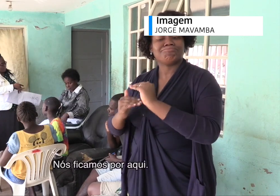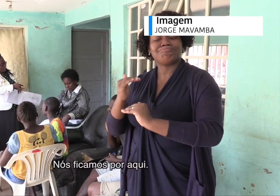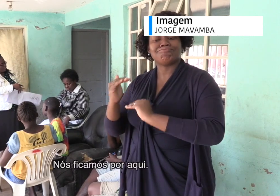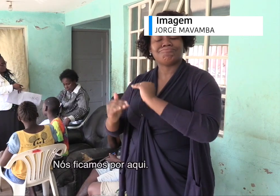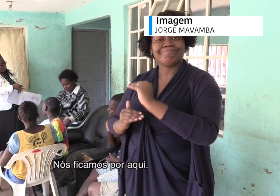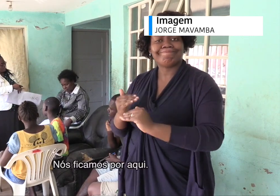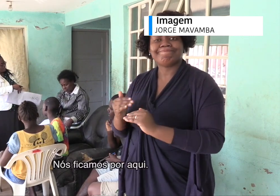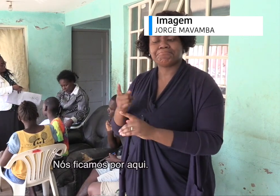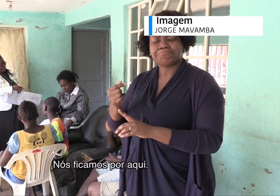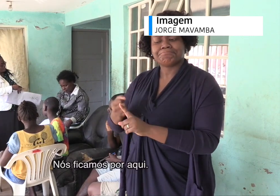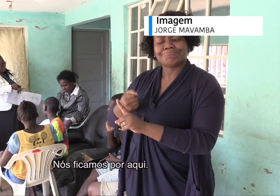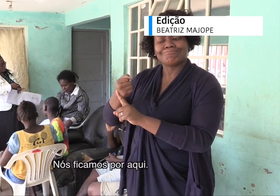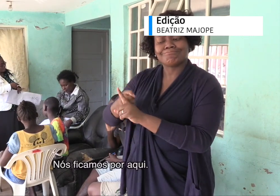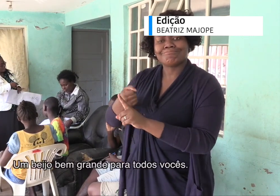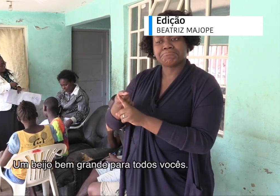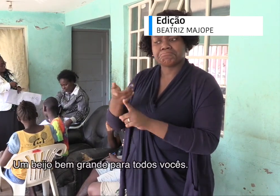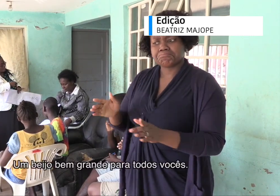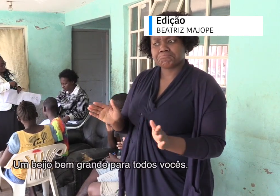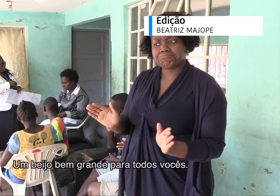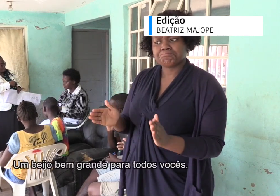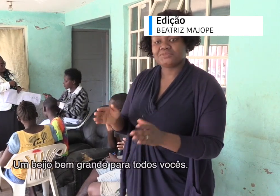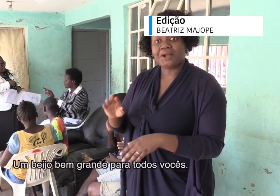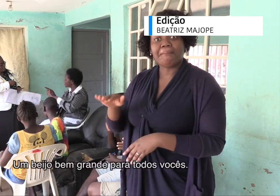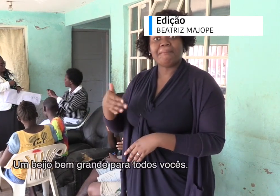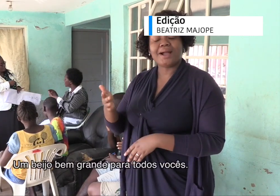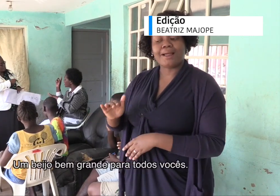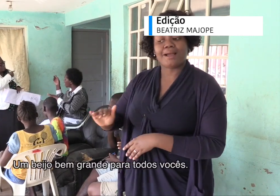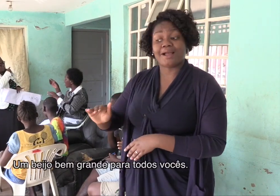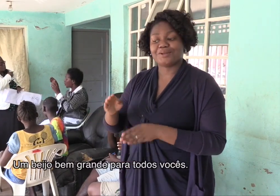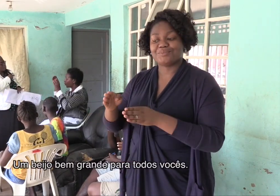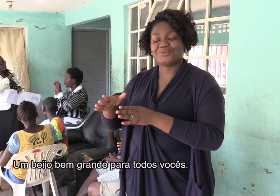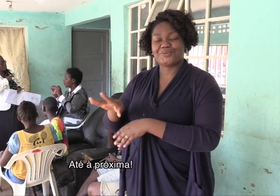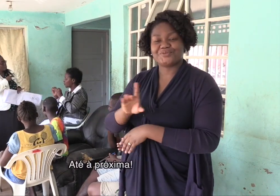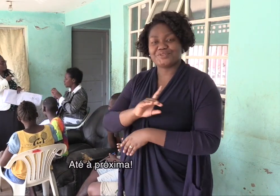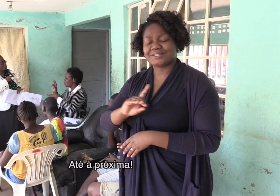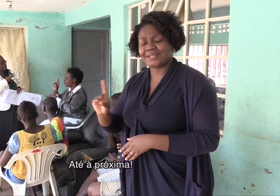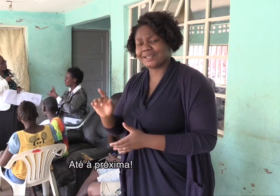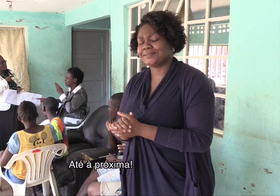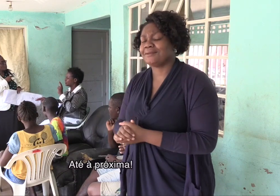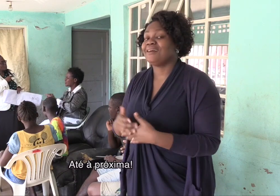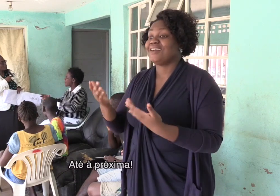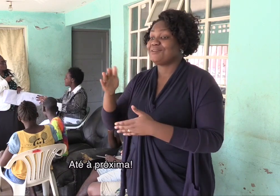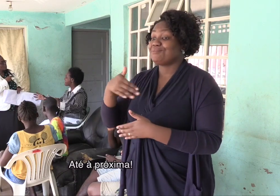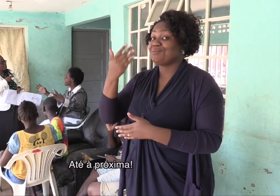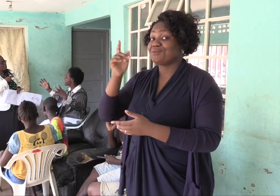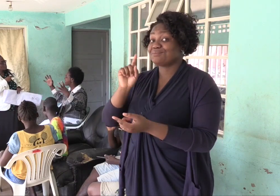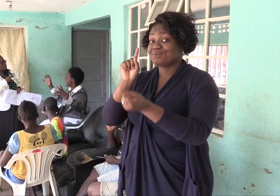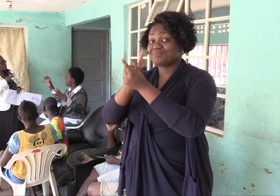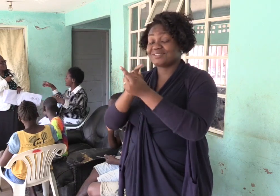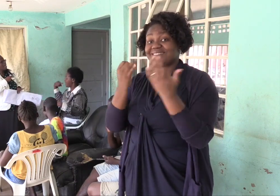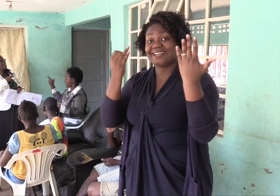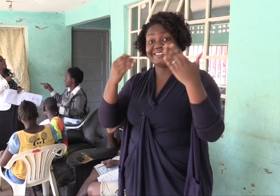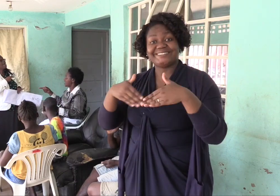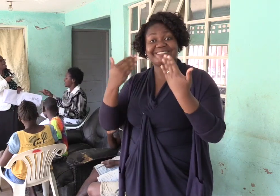nós ficamos por aqui um beijo bem grande para todos vocês até a próxima